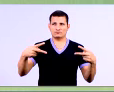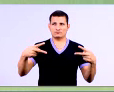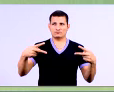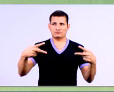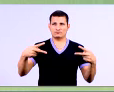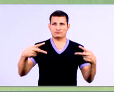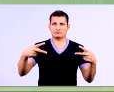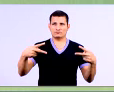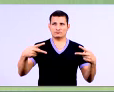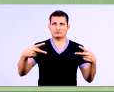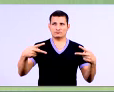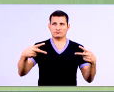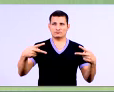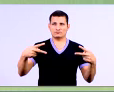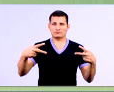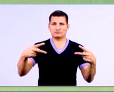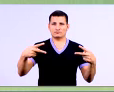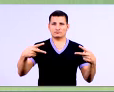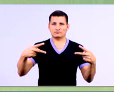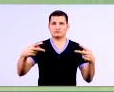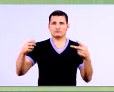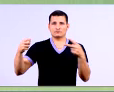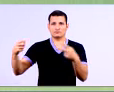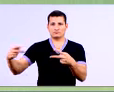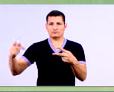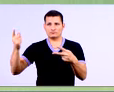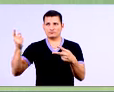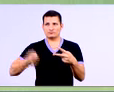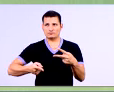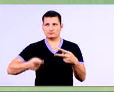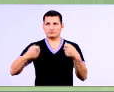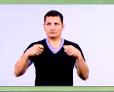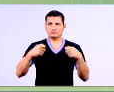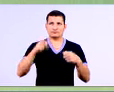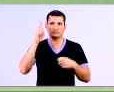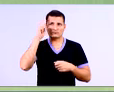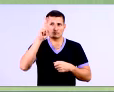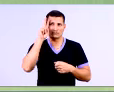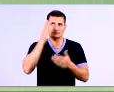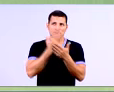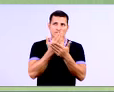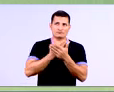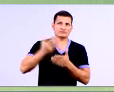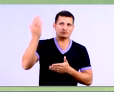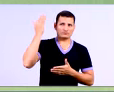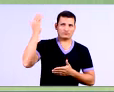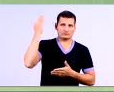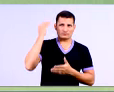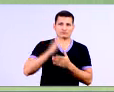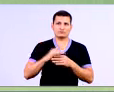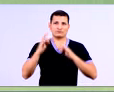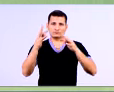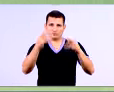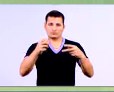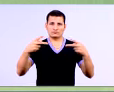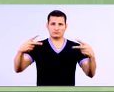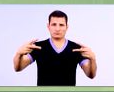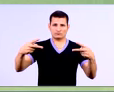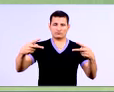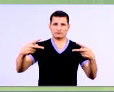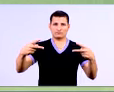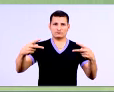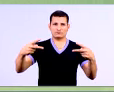ela precisa ser fechada. Vocês lembram que na aula anterior eu disse a vocês que tudo que abrir no